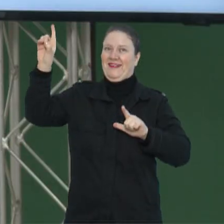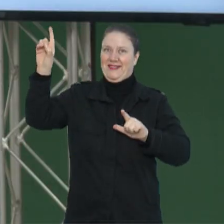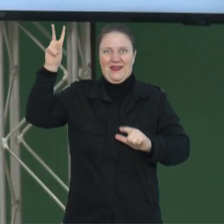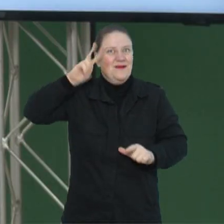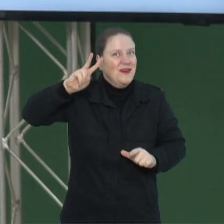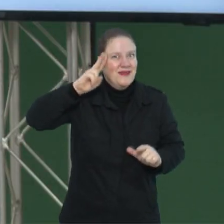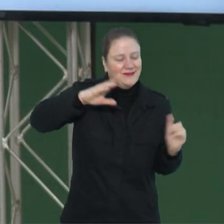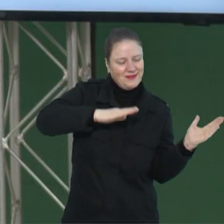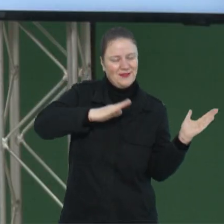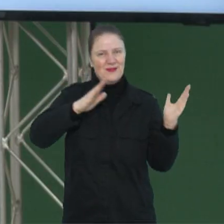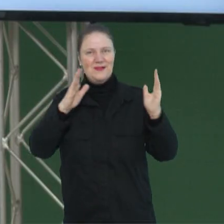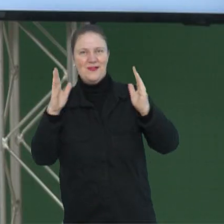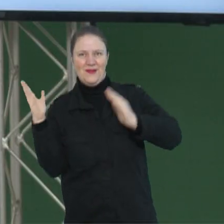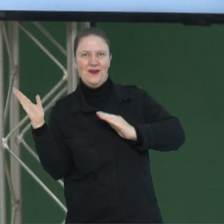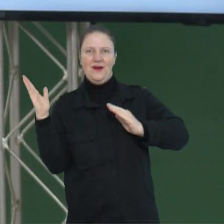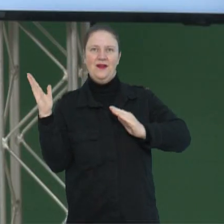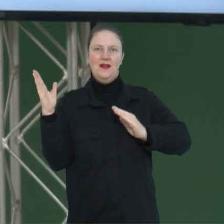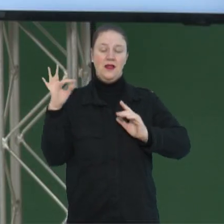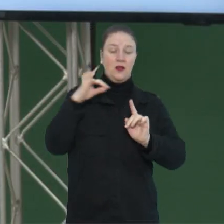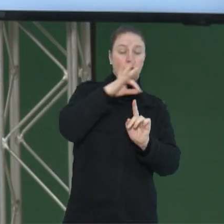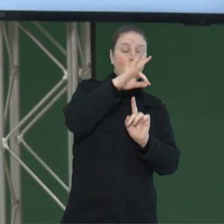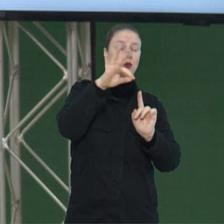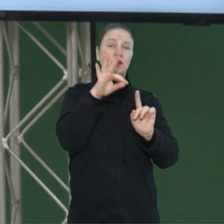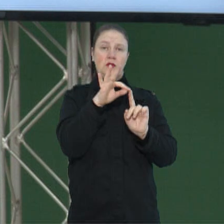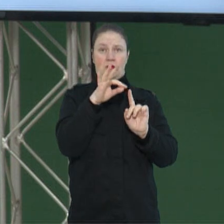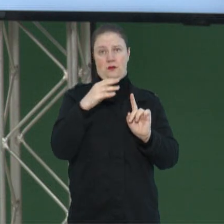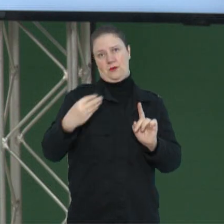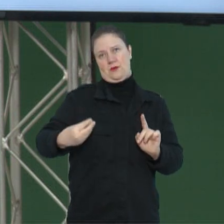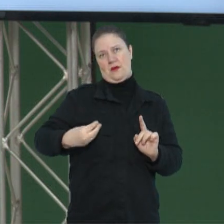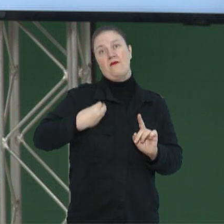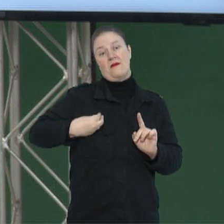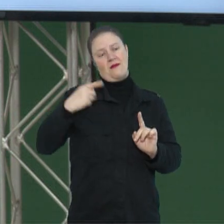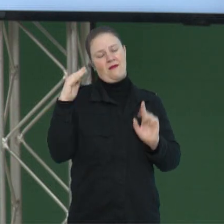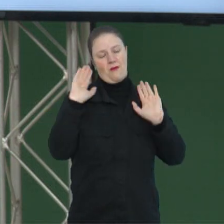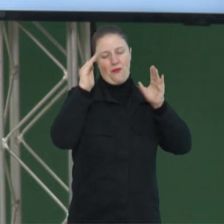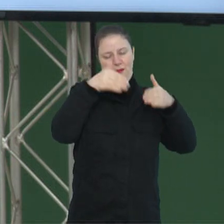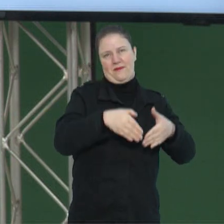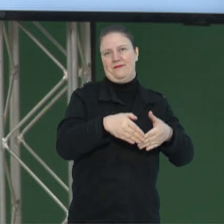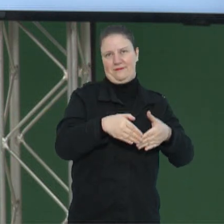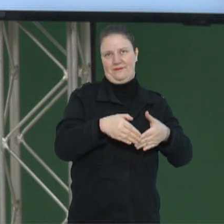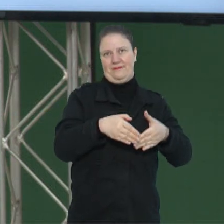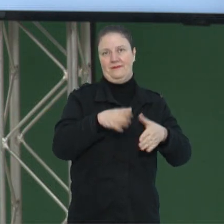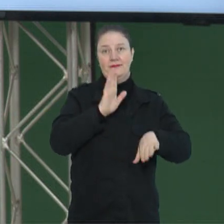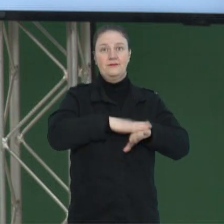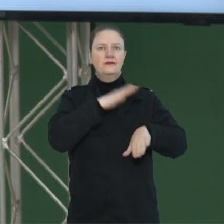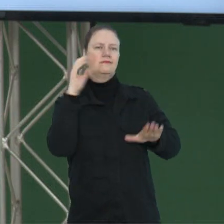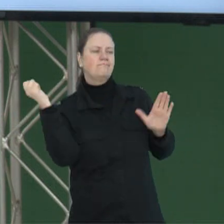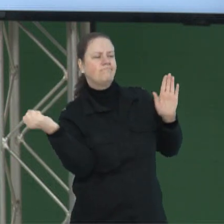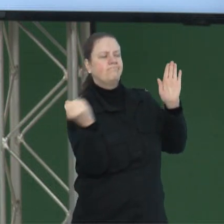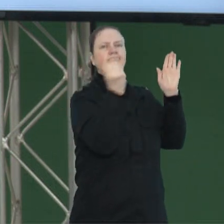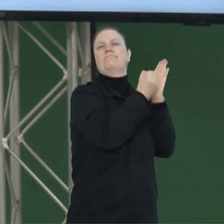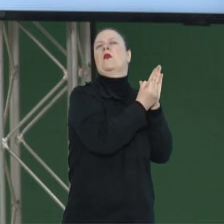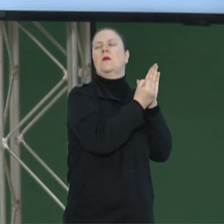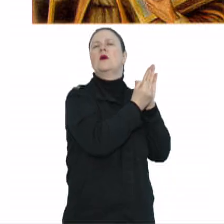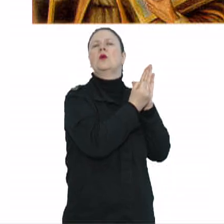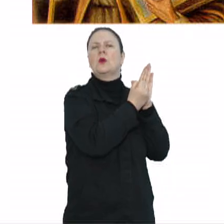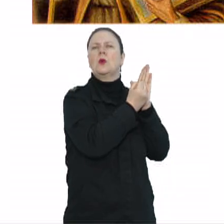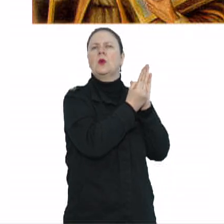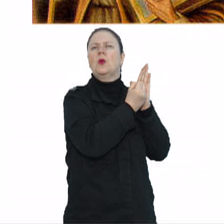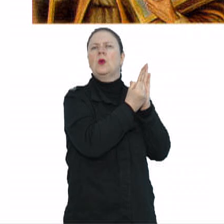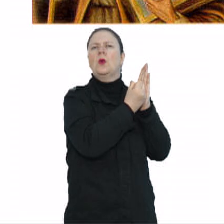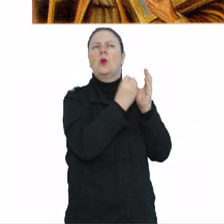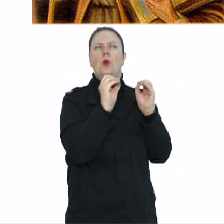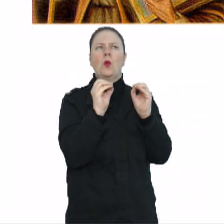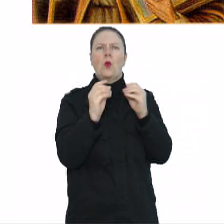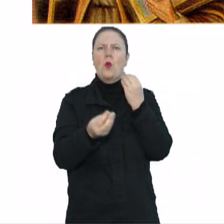um caos que gira em torno da vida de Santo Agostinho. Agora o que mais marcou o pensamento dele vai ser o que nós colocamos como a